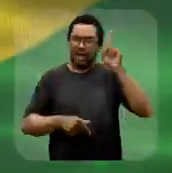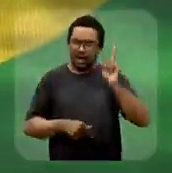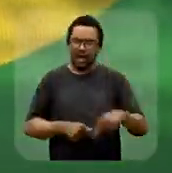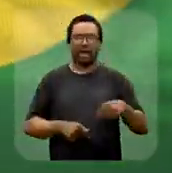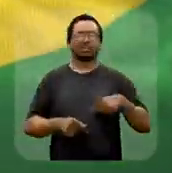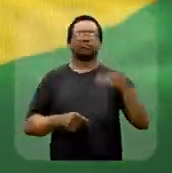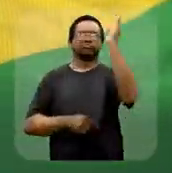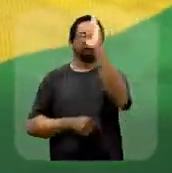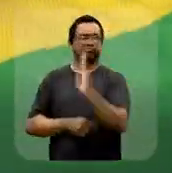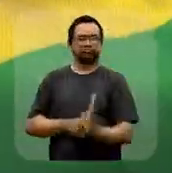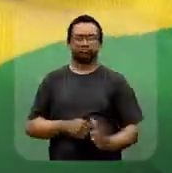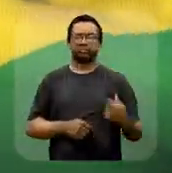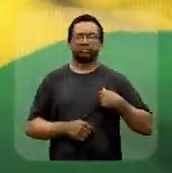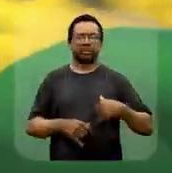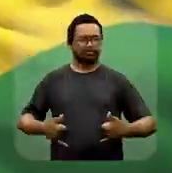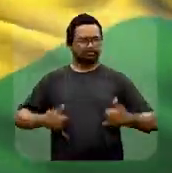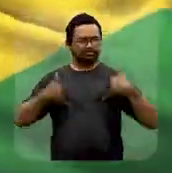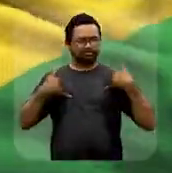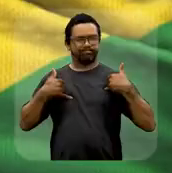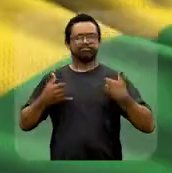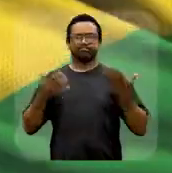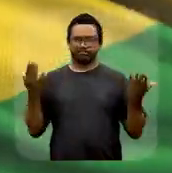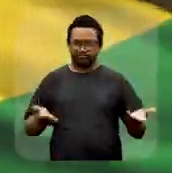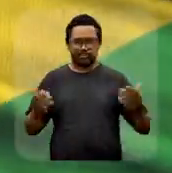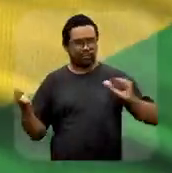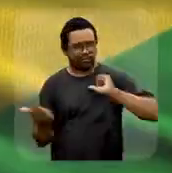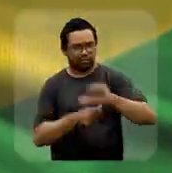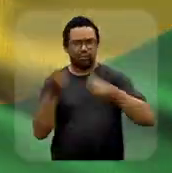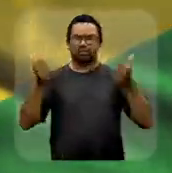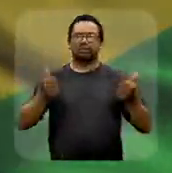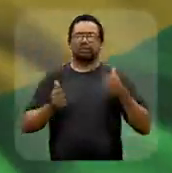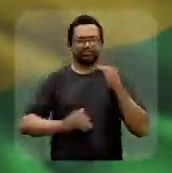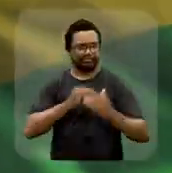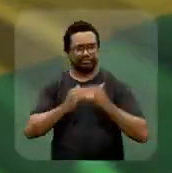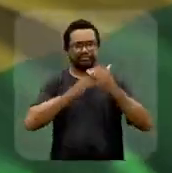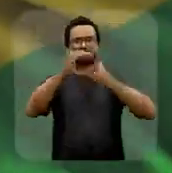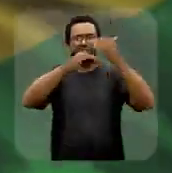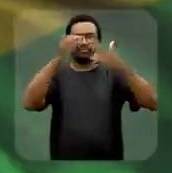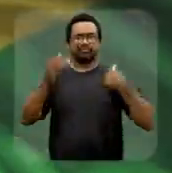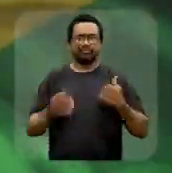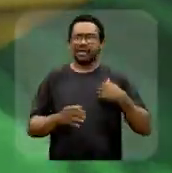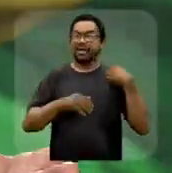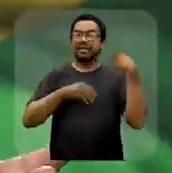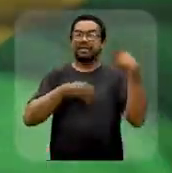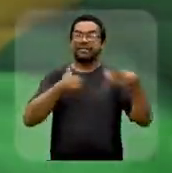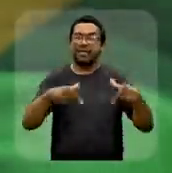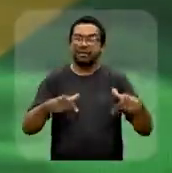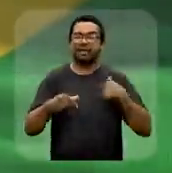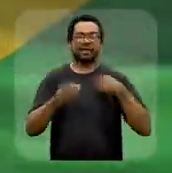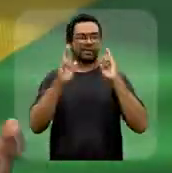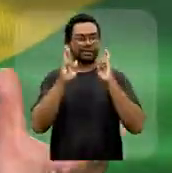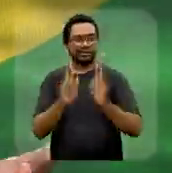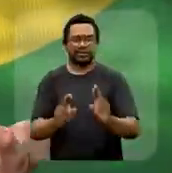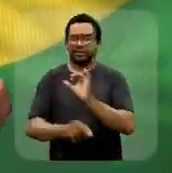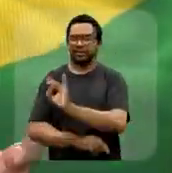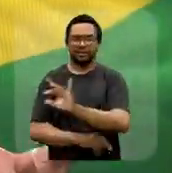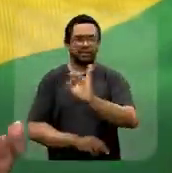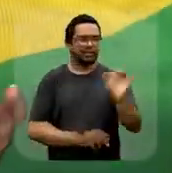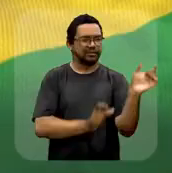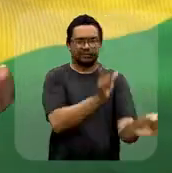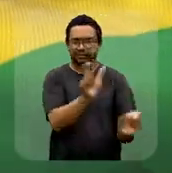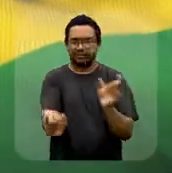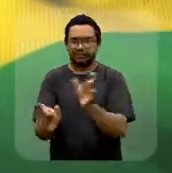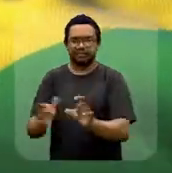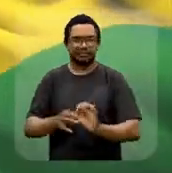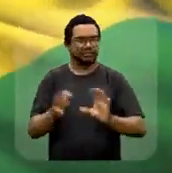por um Estado e uma nação que nos orgulhem com inovação, desenvolvimento, emprego, respeito às